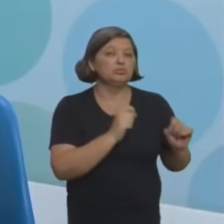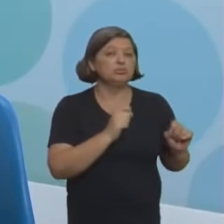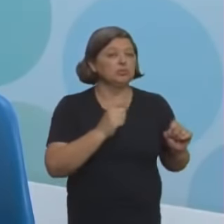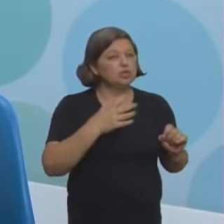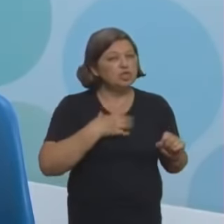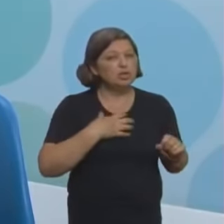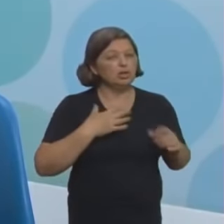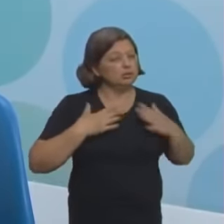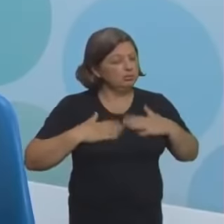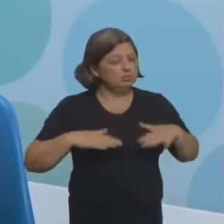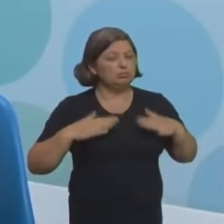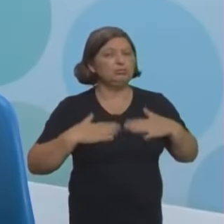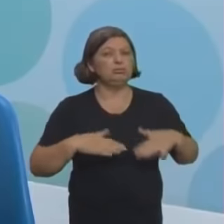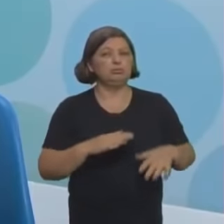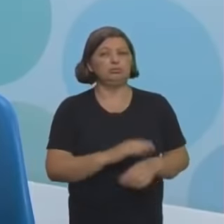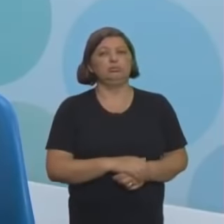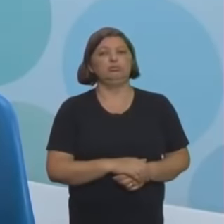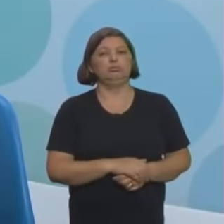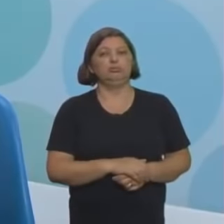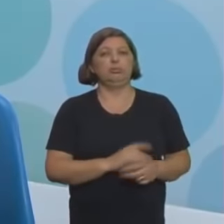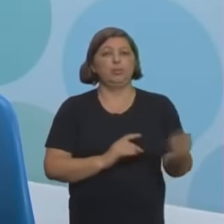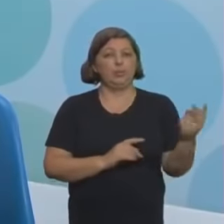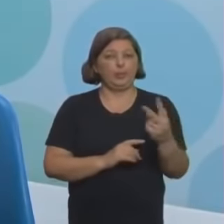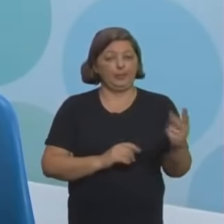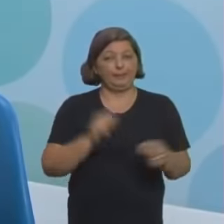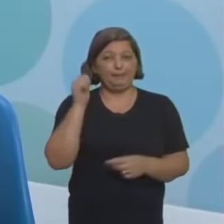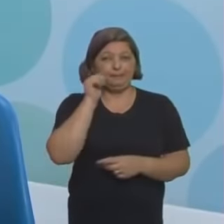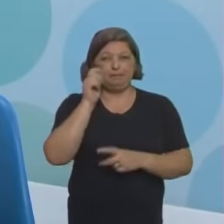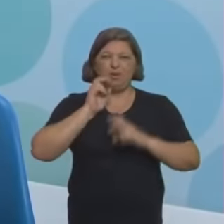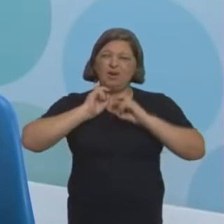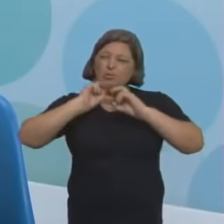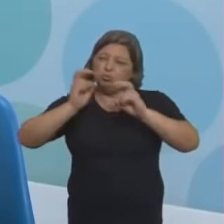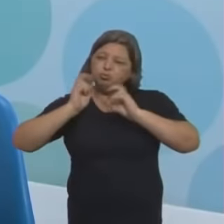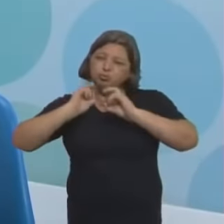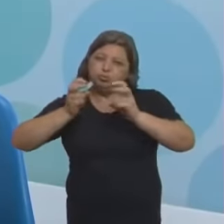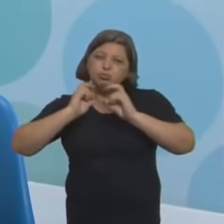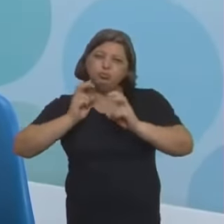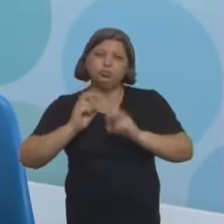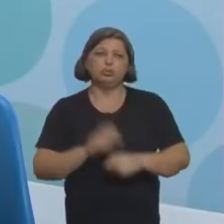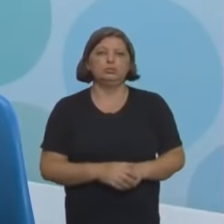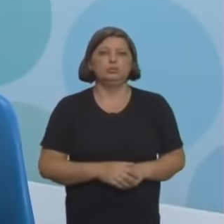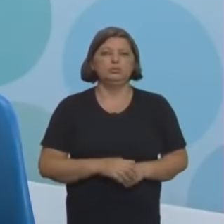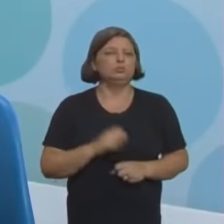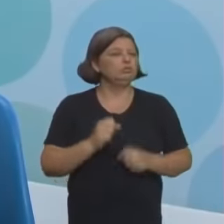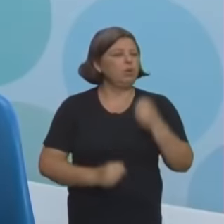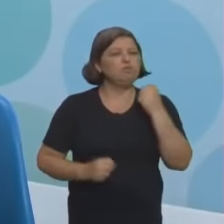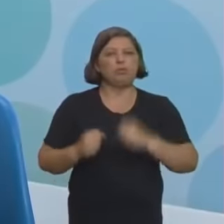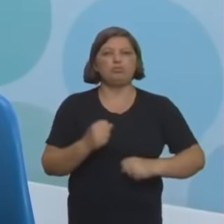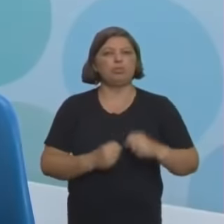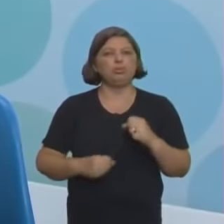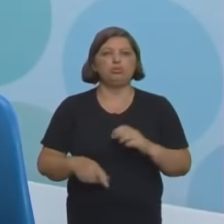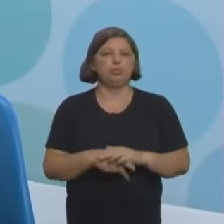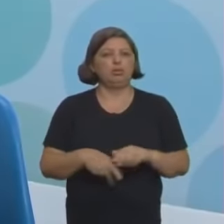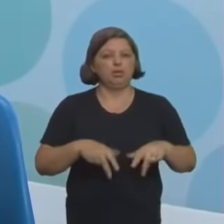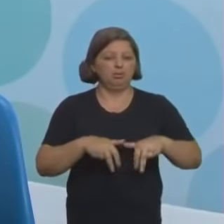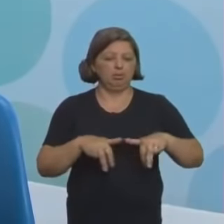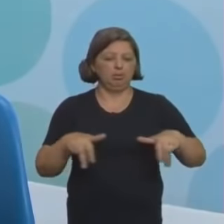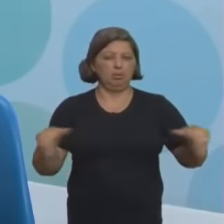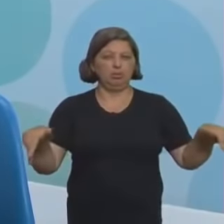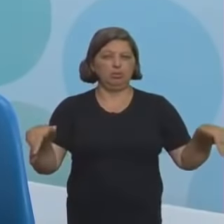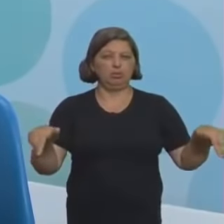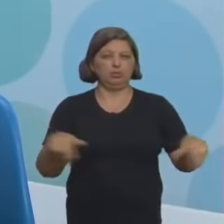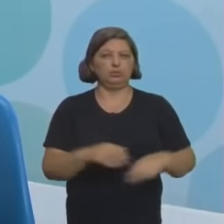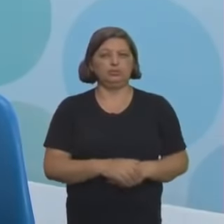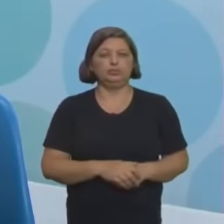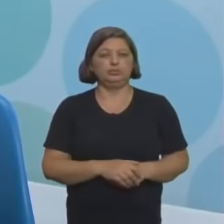acalmar. As duas meninas gritaram frustradas e saíram batendo o pé em direções opostas.